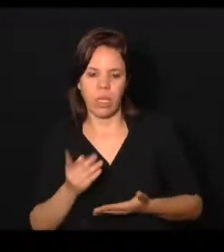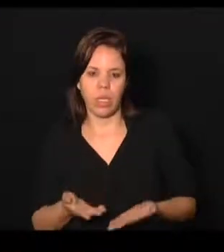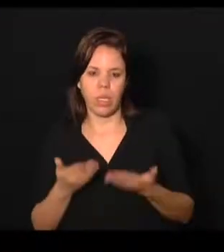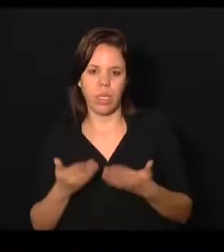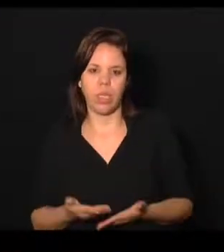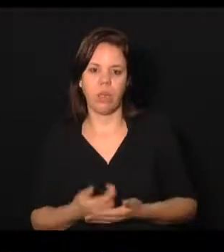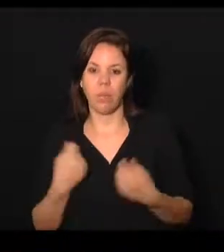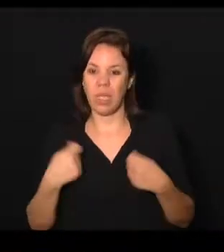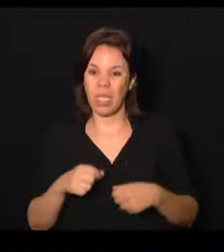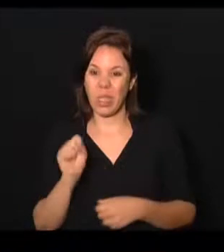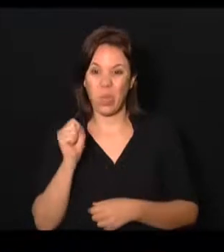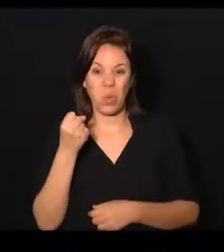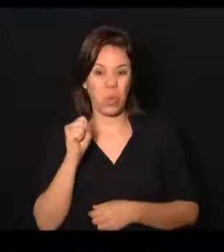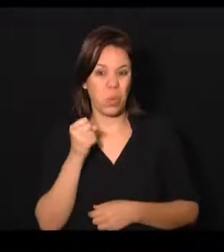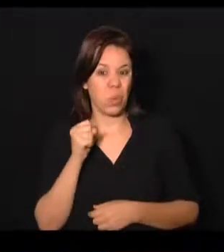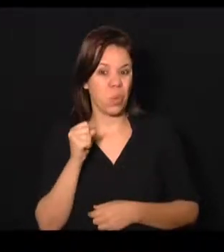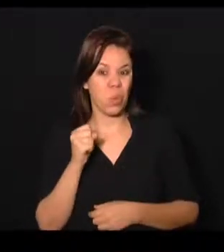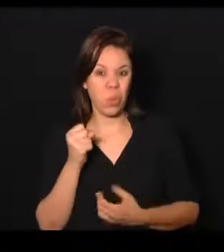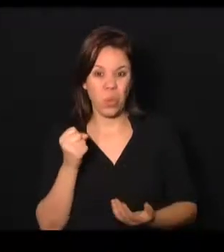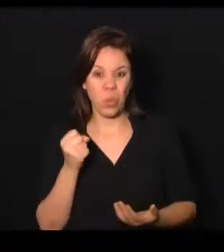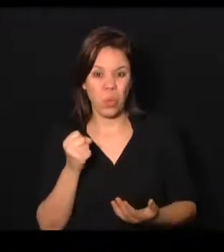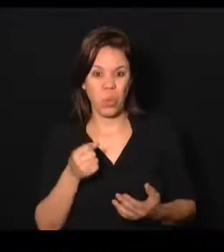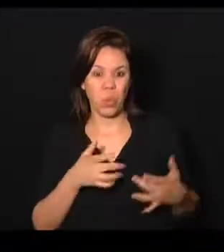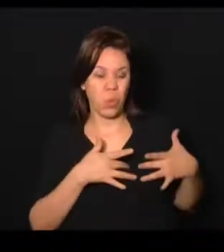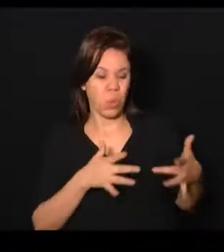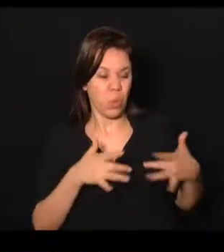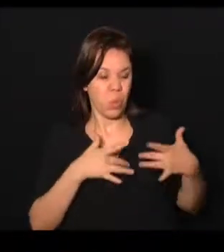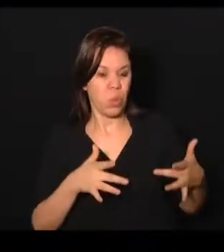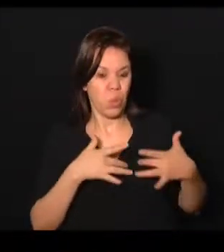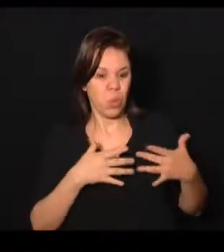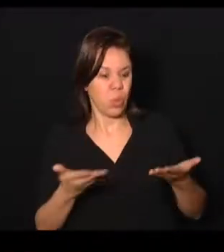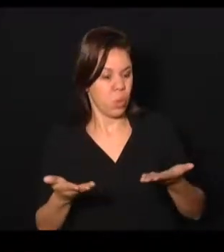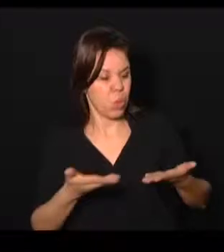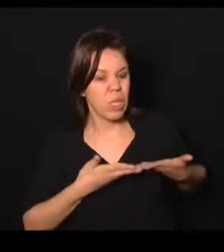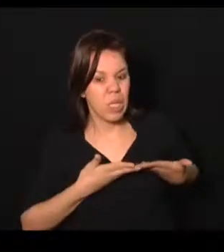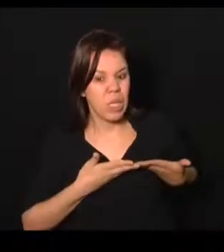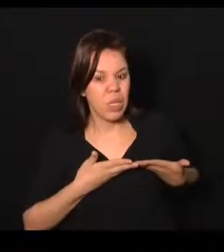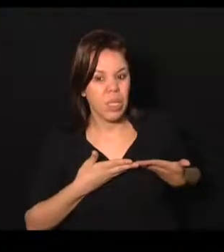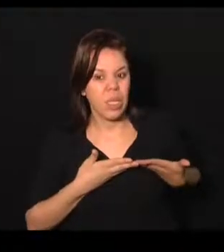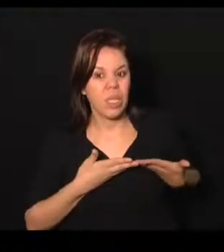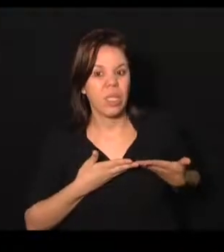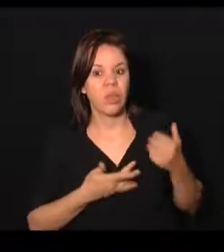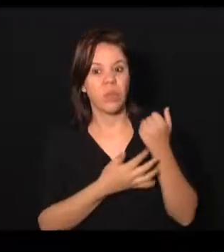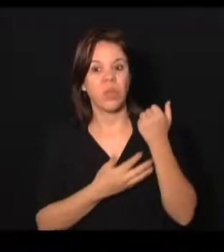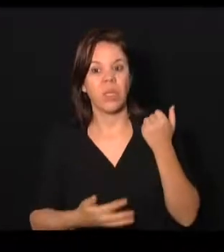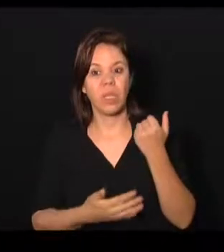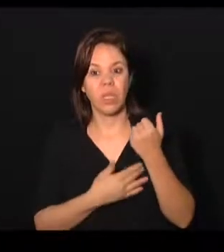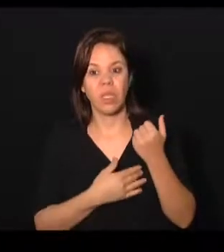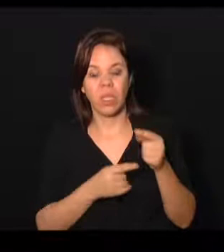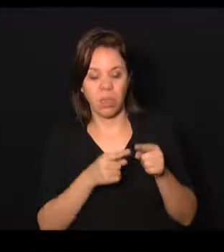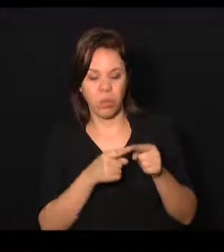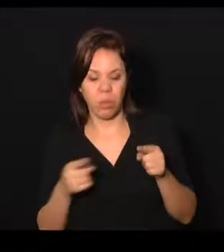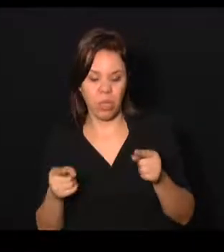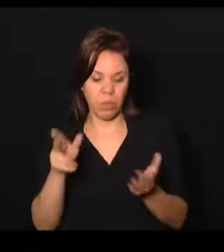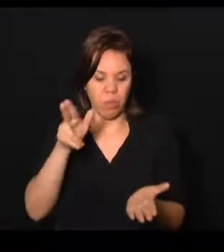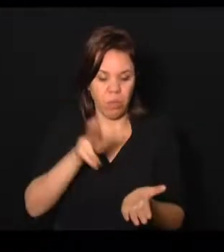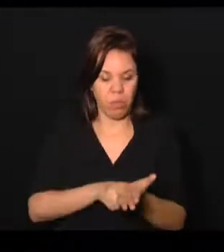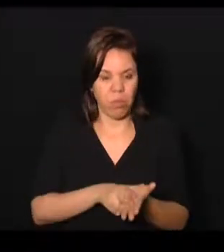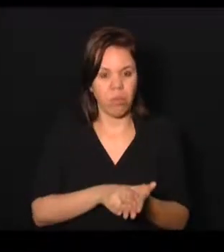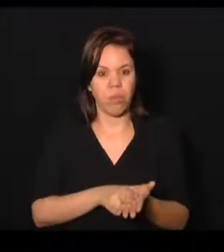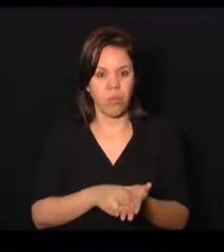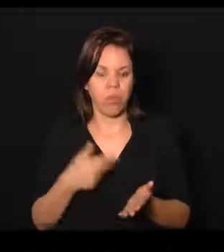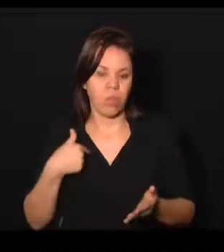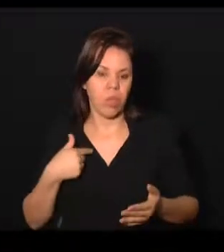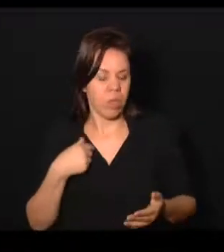8 transfusões de sangue num período de 30 dias de internação. Era isso que eu ia perguntar, porque eu conheci ali uma criança que nasceu